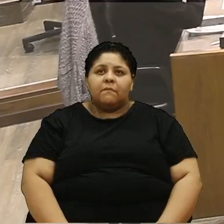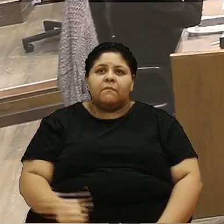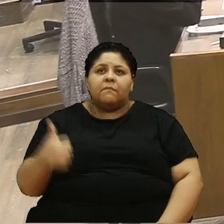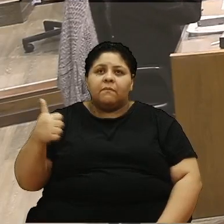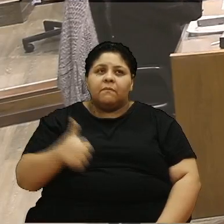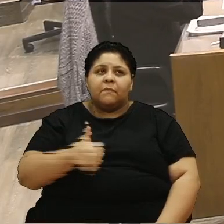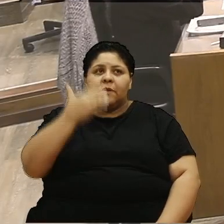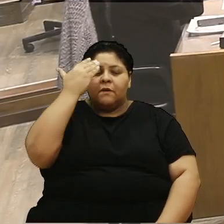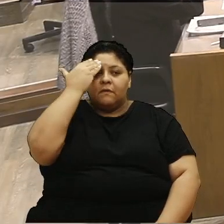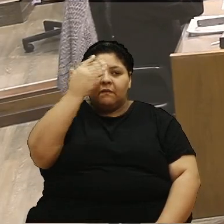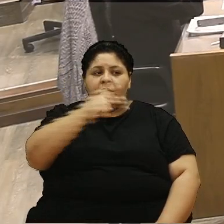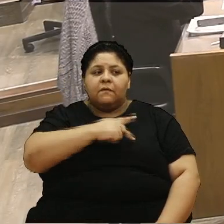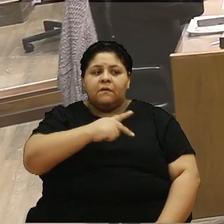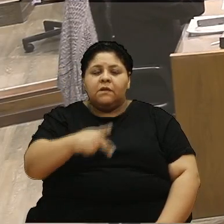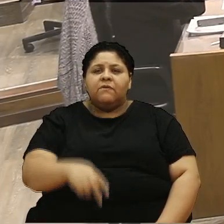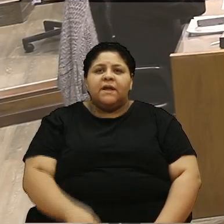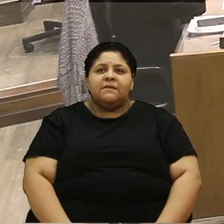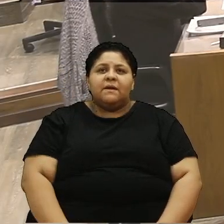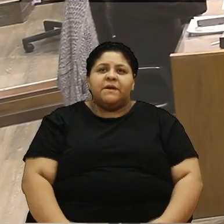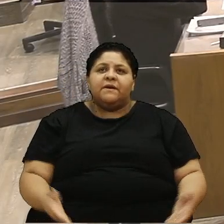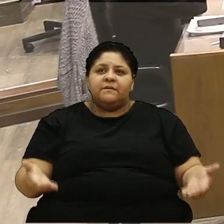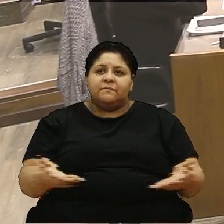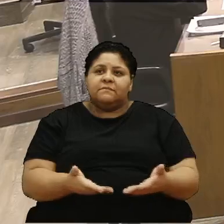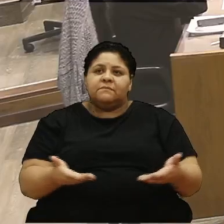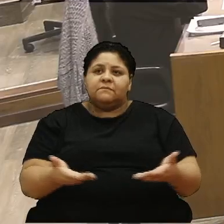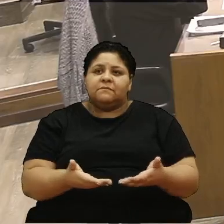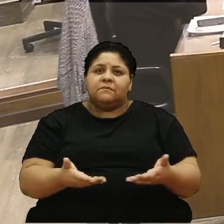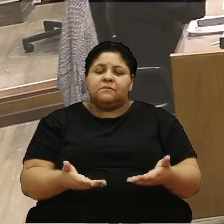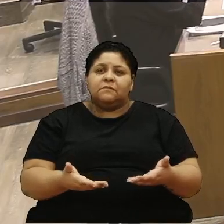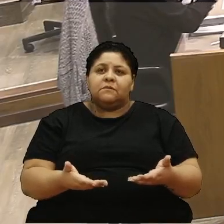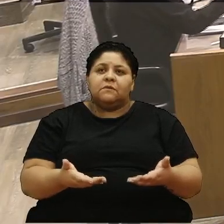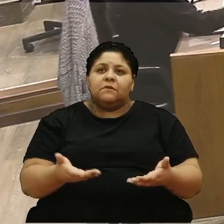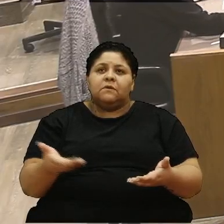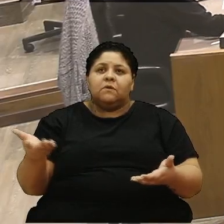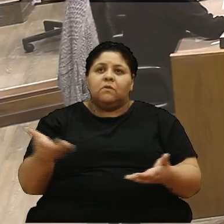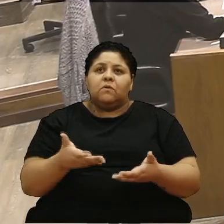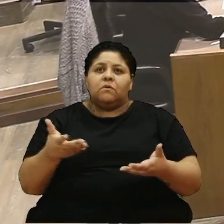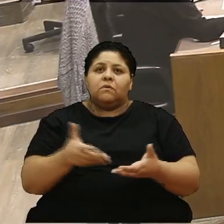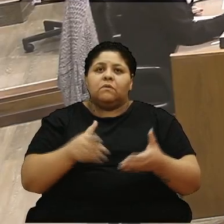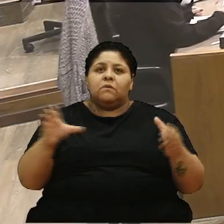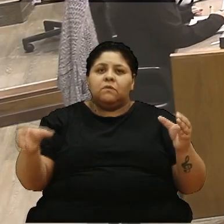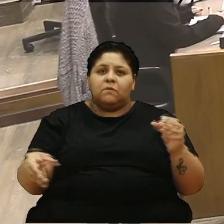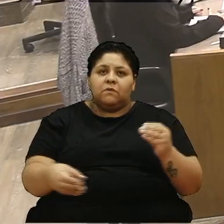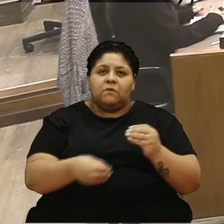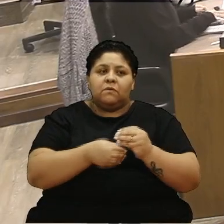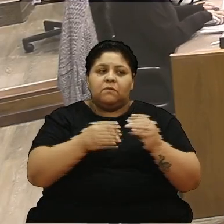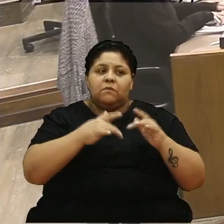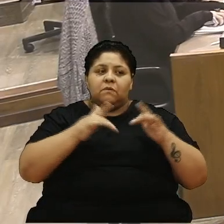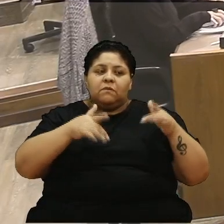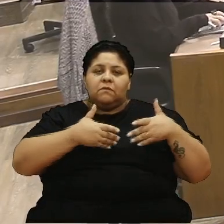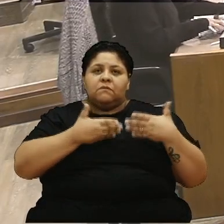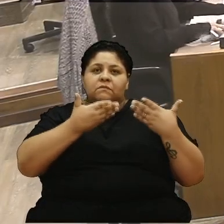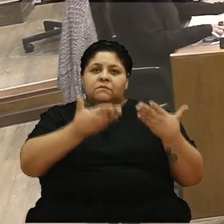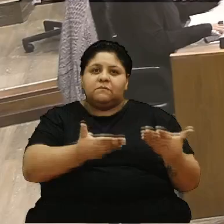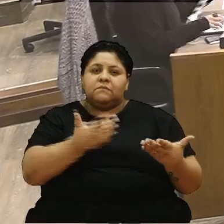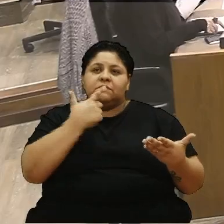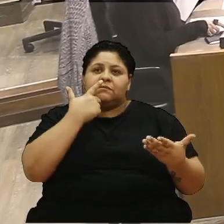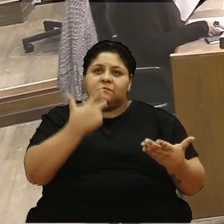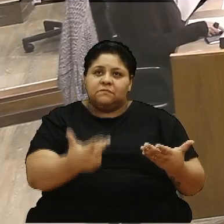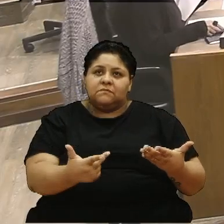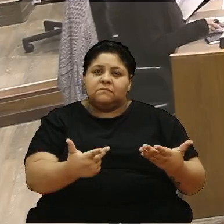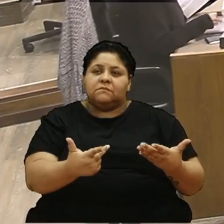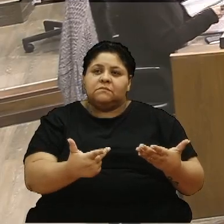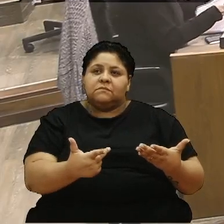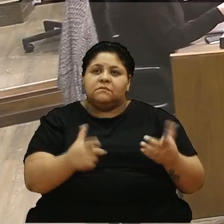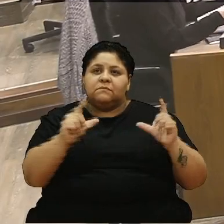Obrigado, senhor presidente, nobres pares. Eu quero me juntar, sou solidário à fala, uma